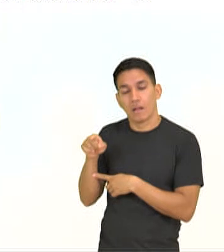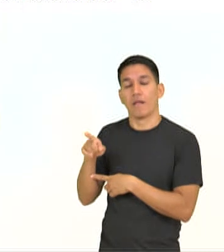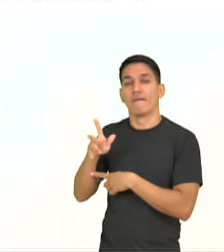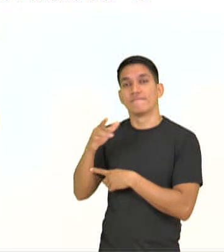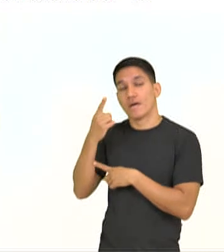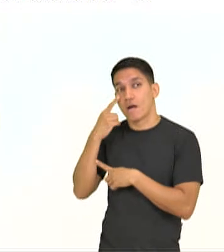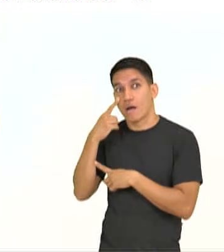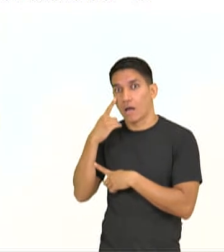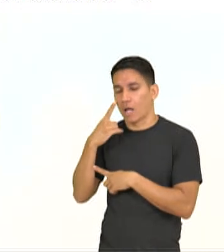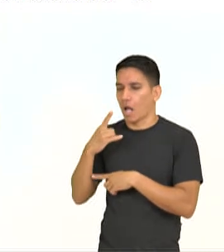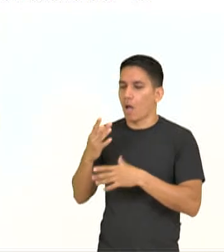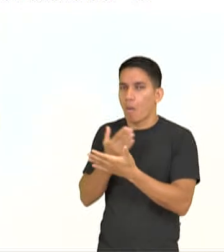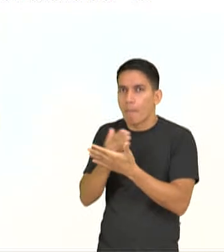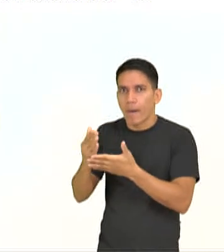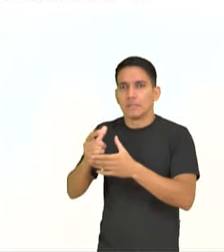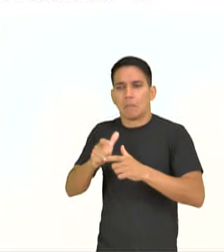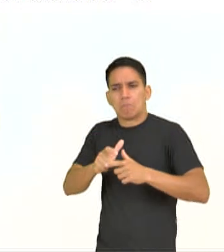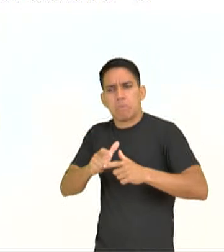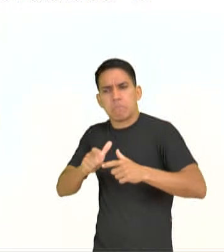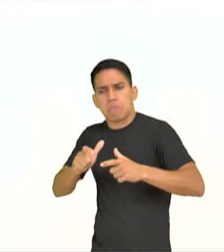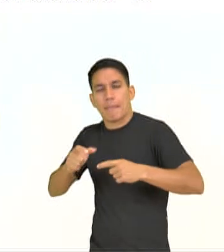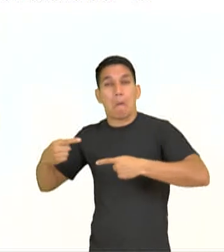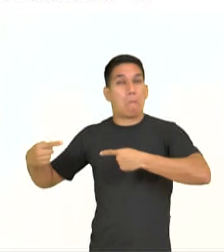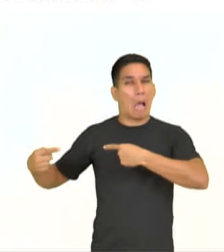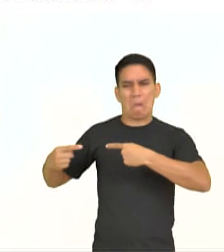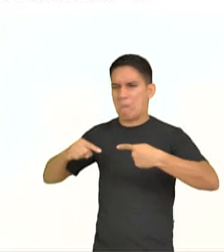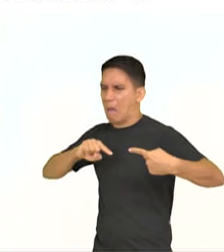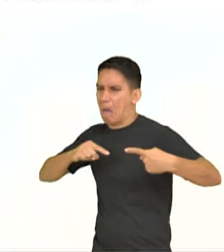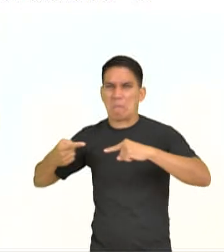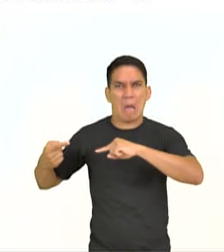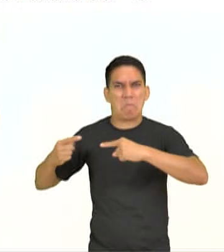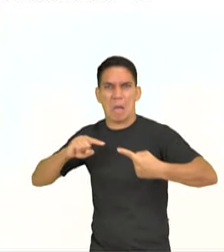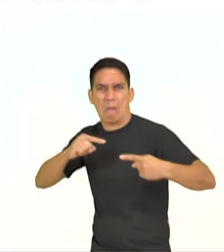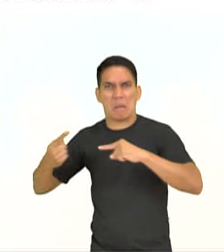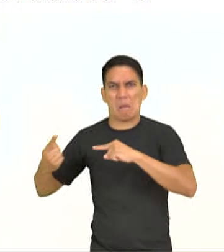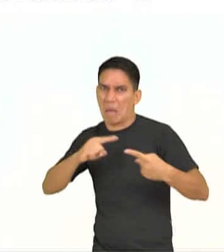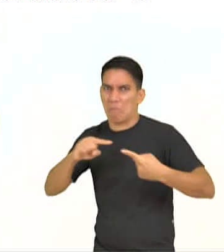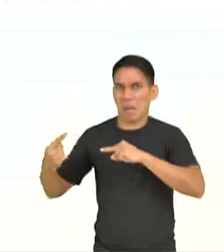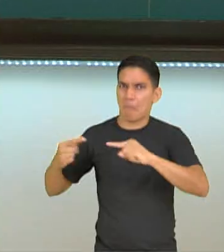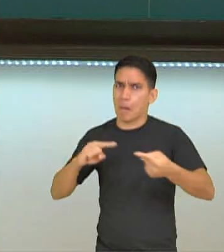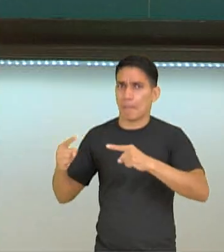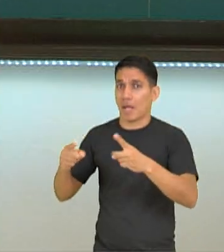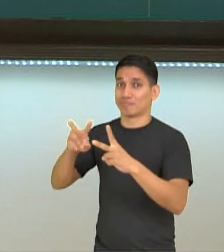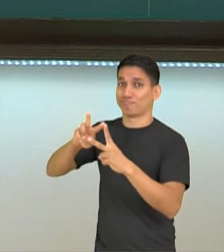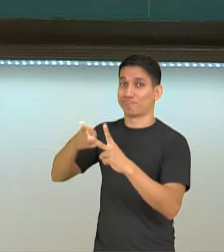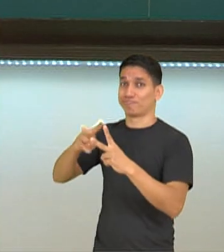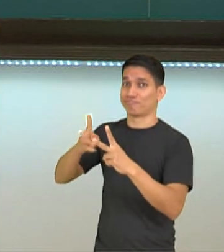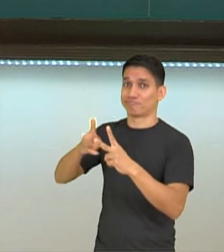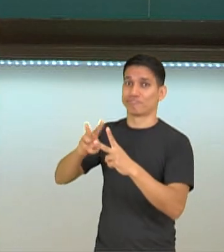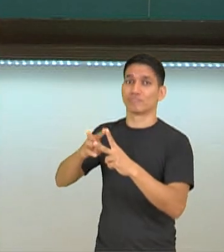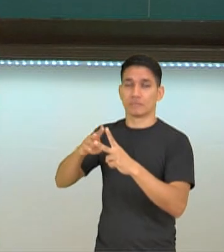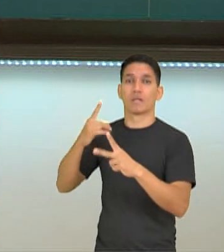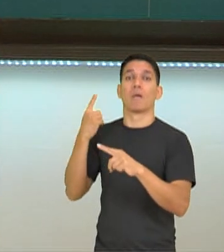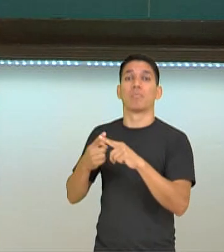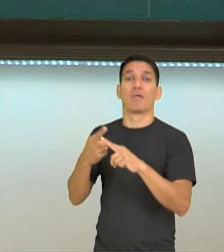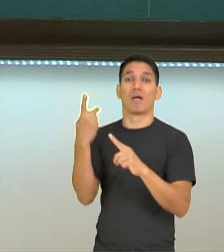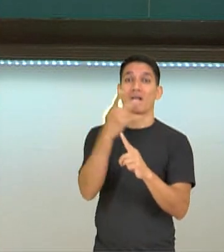Vai começar a crescer uma grande oposição da Câmara dos Comuns com relação a esse